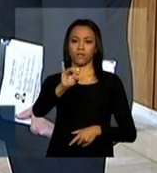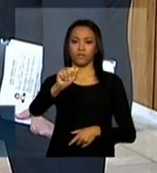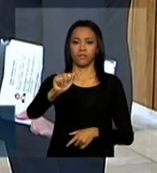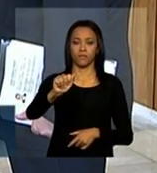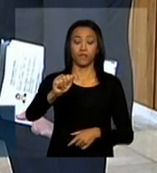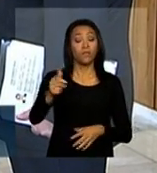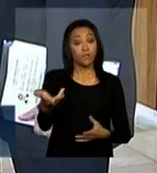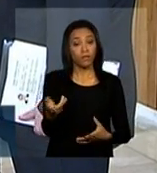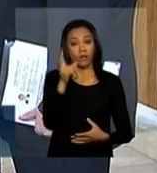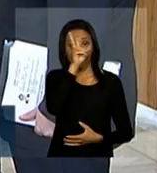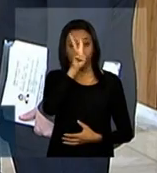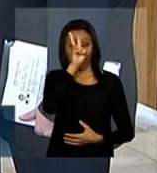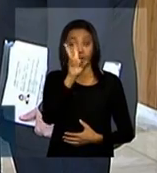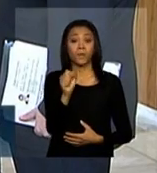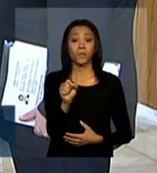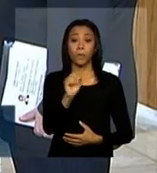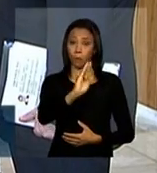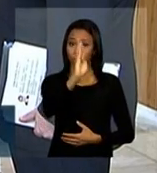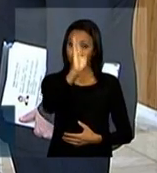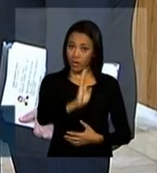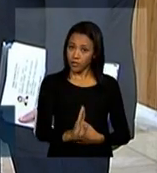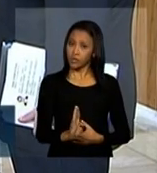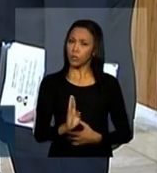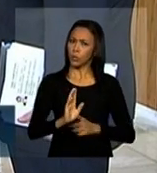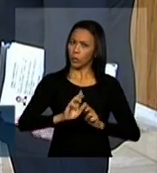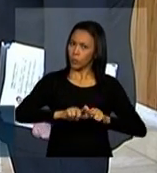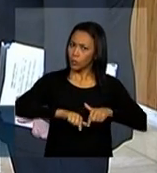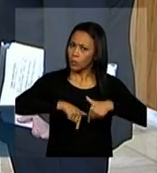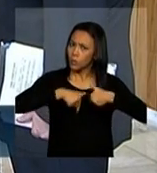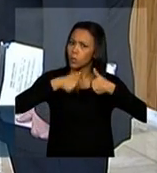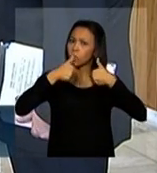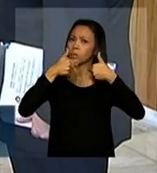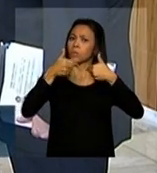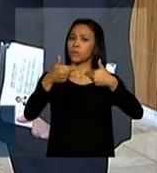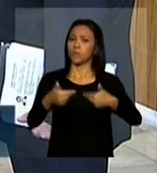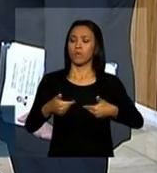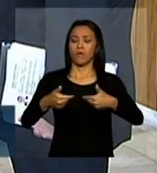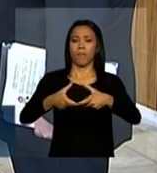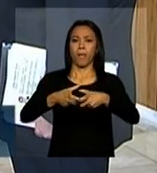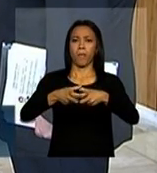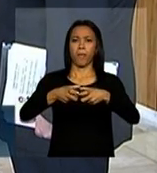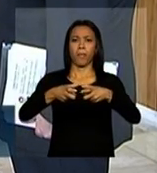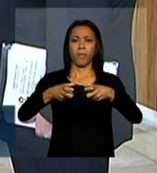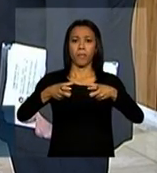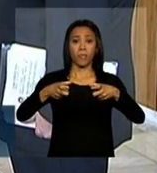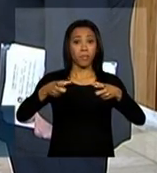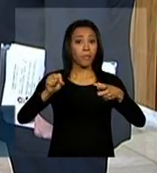Lembrando que o Brasil tem se esforçado para aumentar os laços